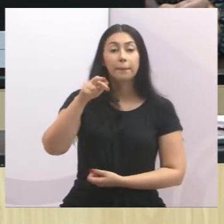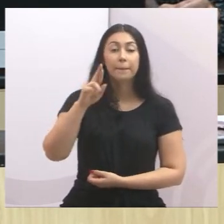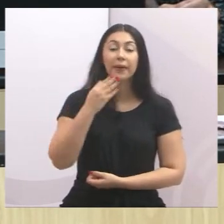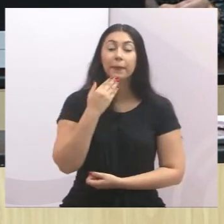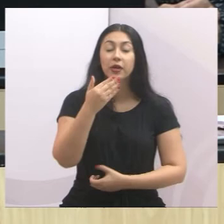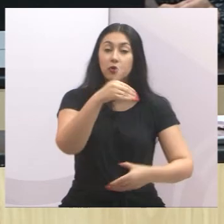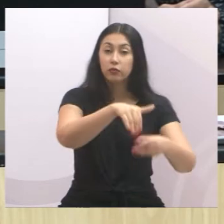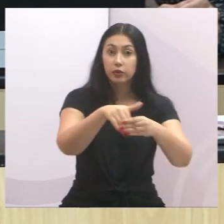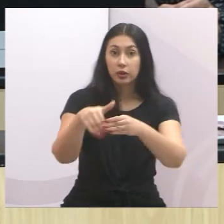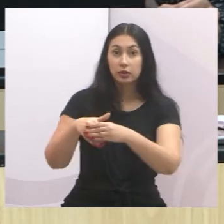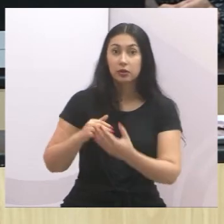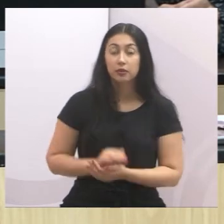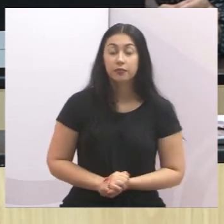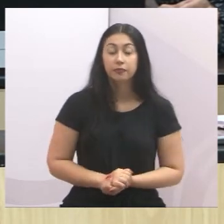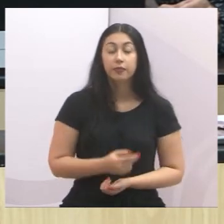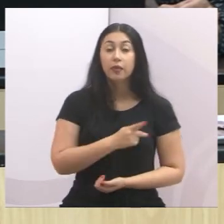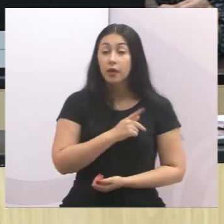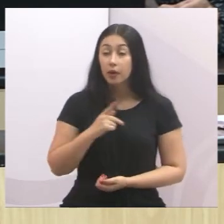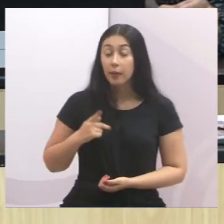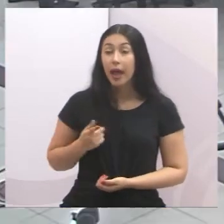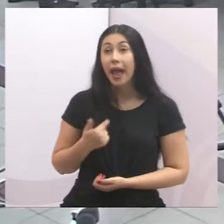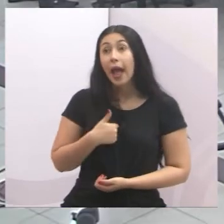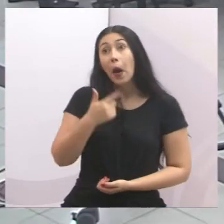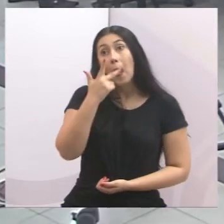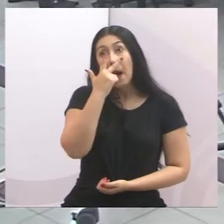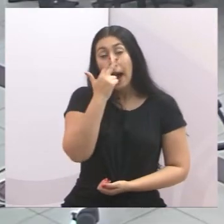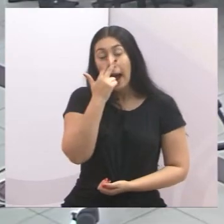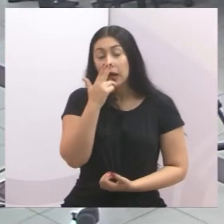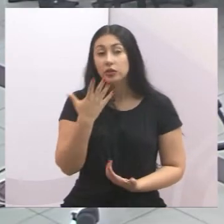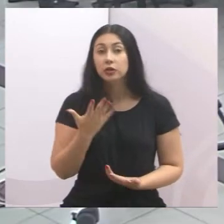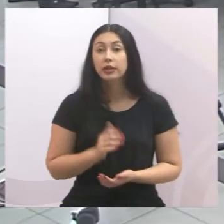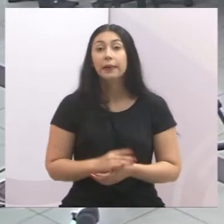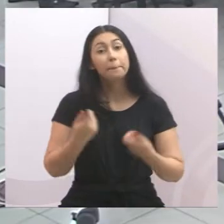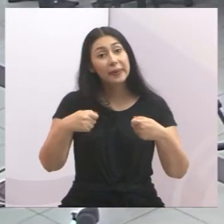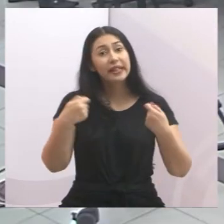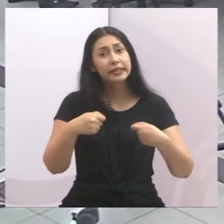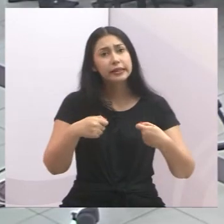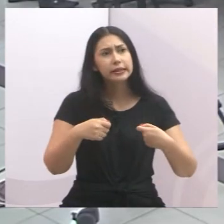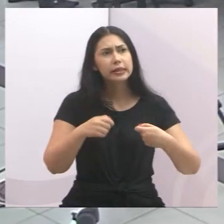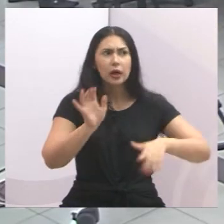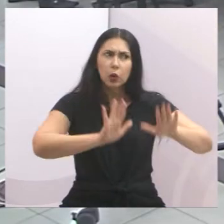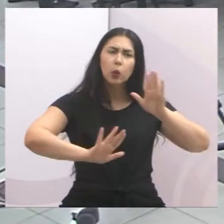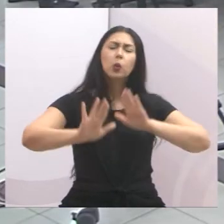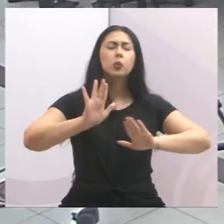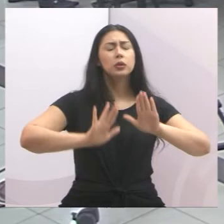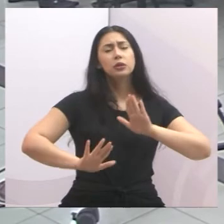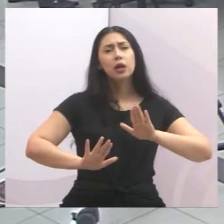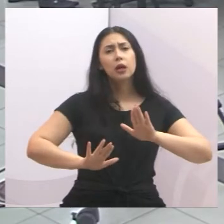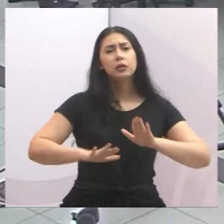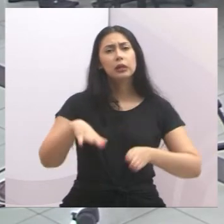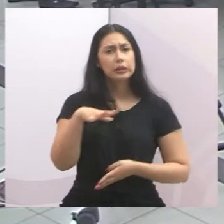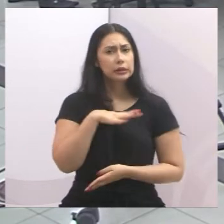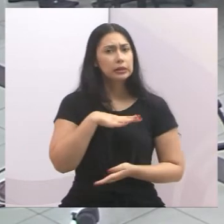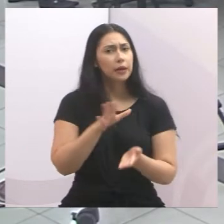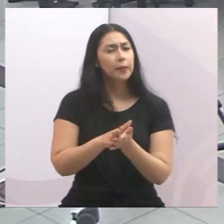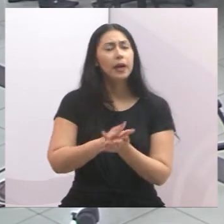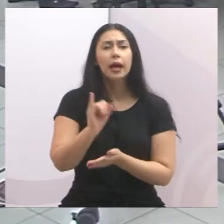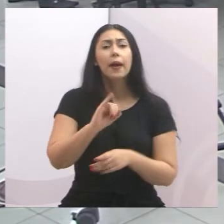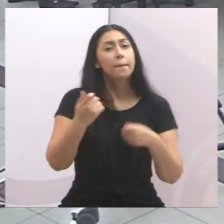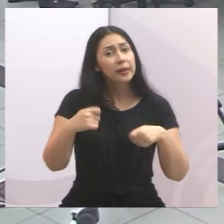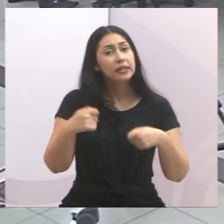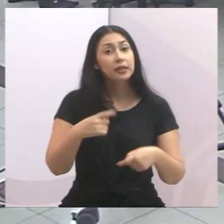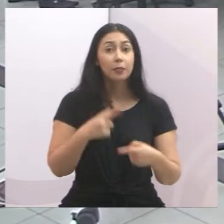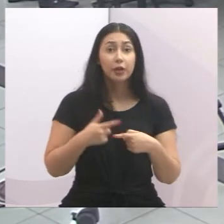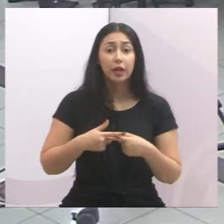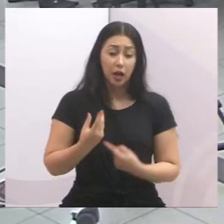solicitado votação. Senhor presidente, eu acho que é uma medida de segurança que o município tem que fazer, porque uma vida não tem